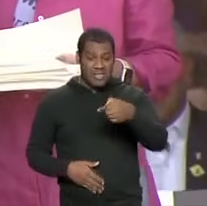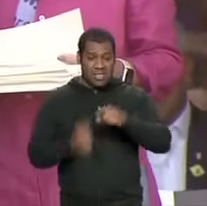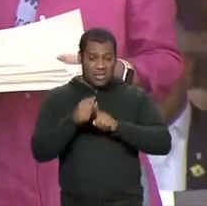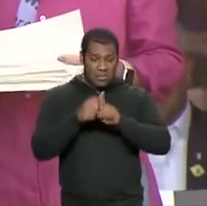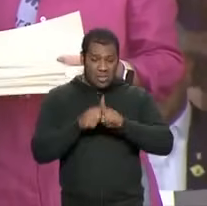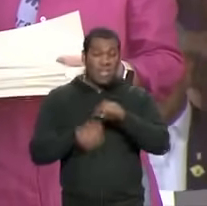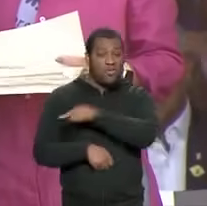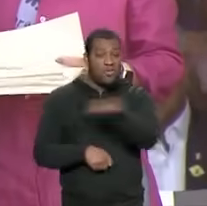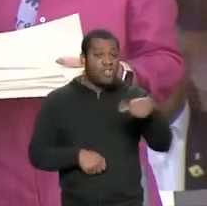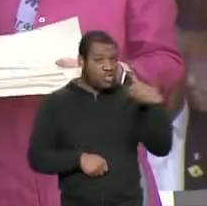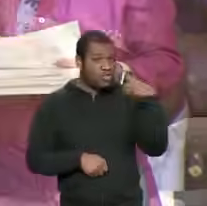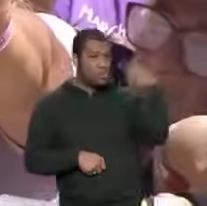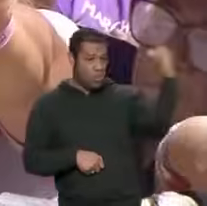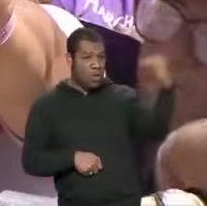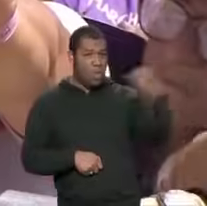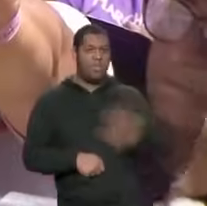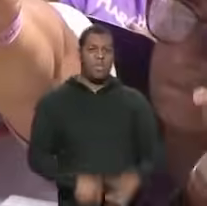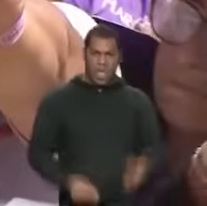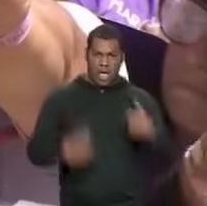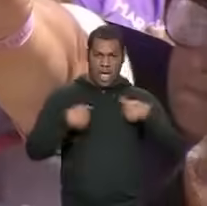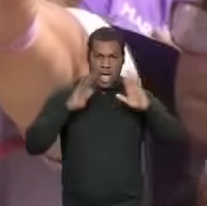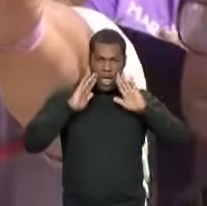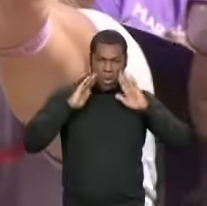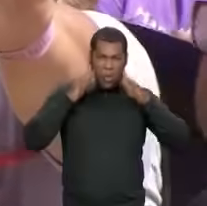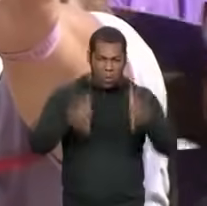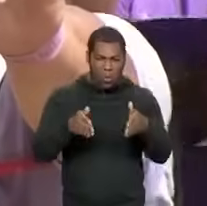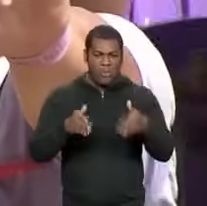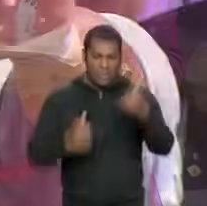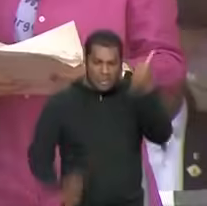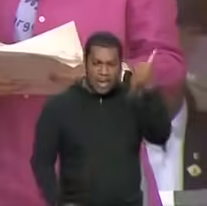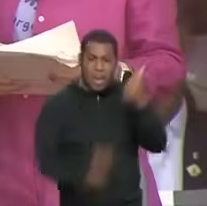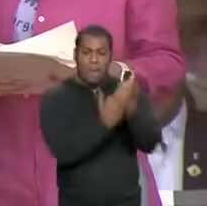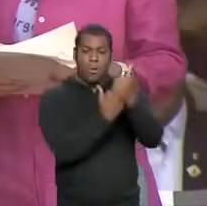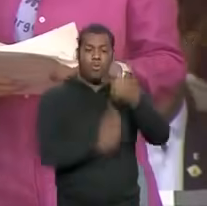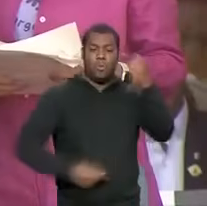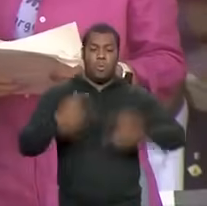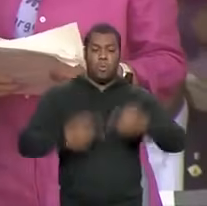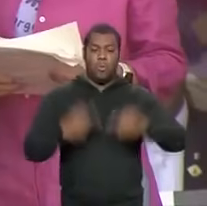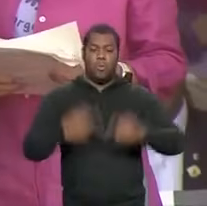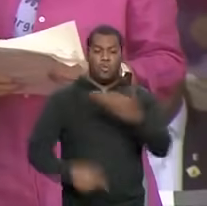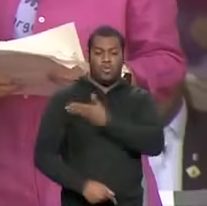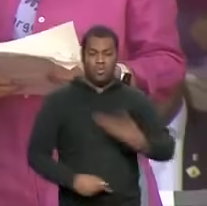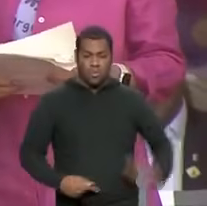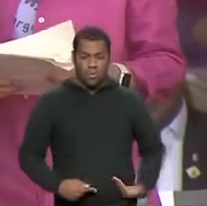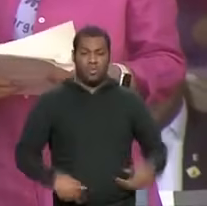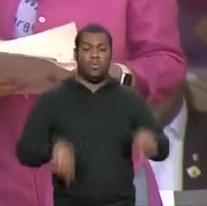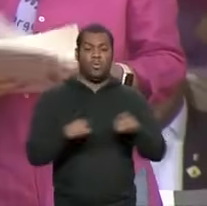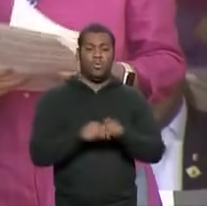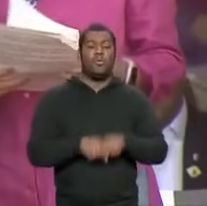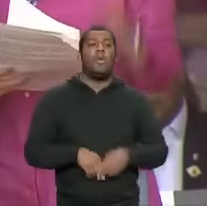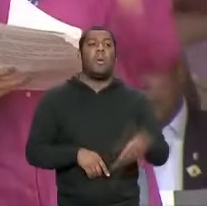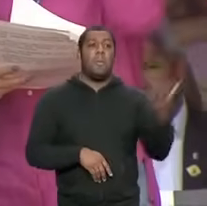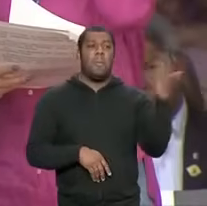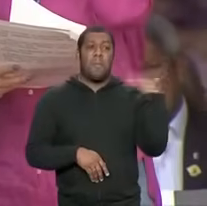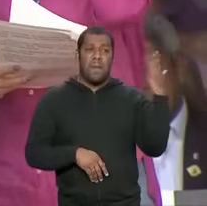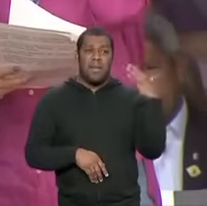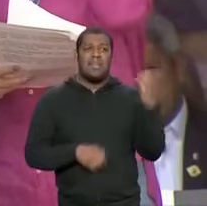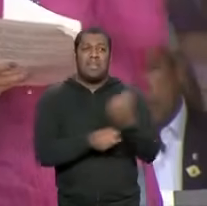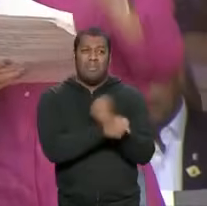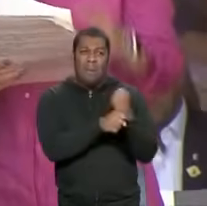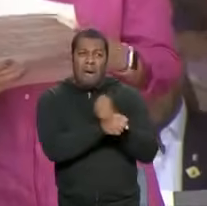deram foram dedicado da retomada e ao fortalecimento de políticas públicas destruídas nos últimos anos